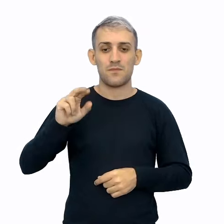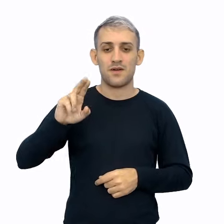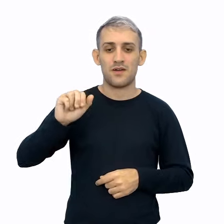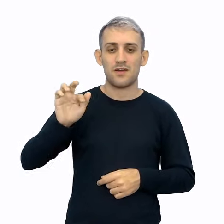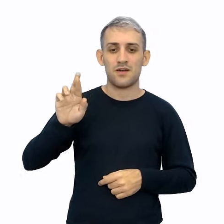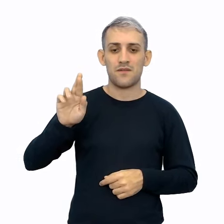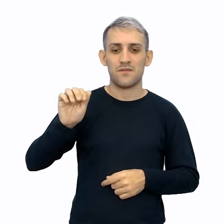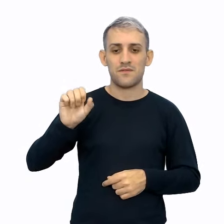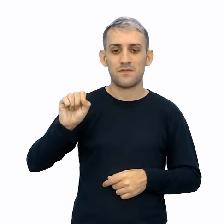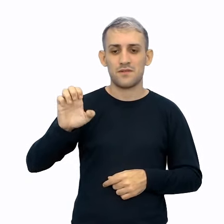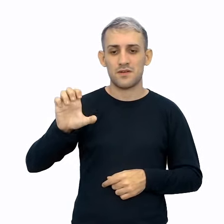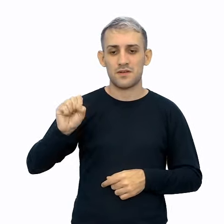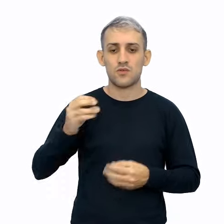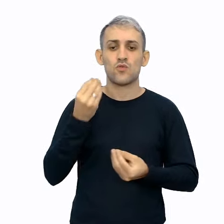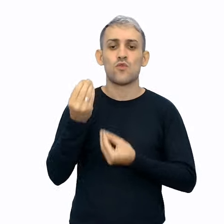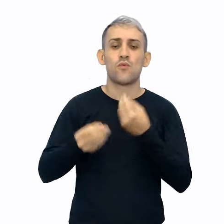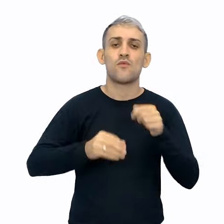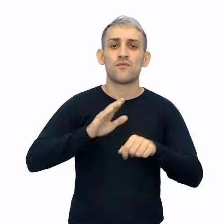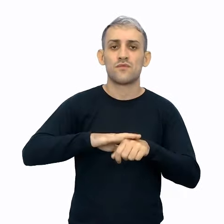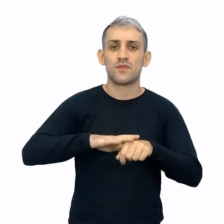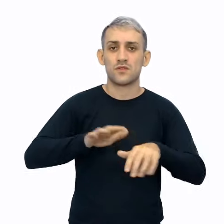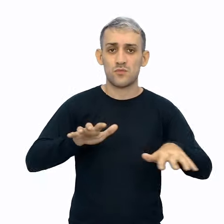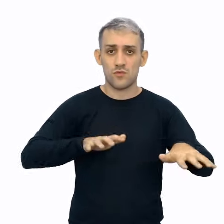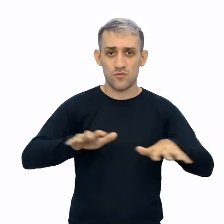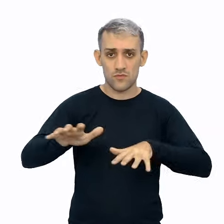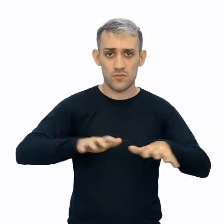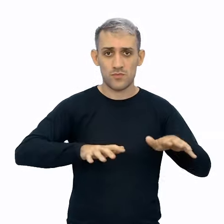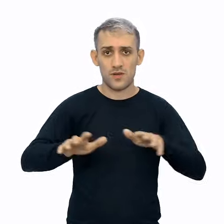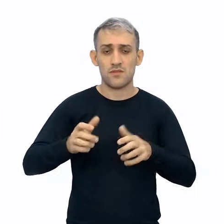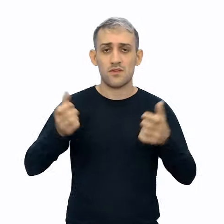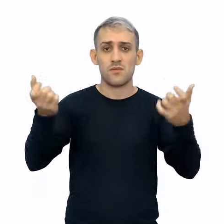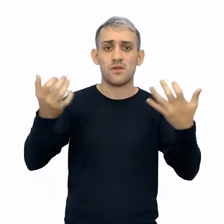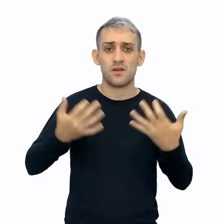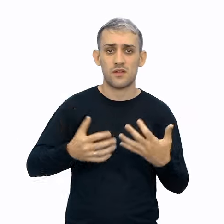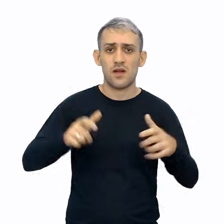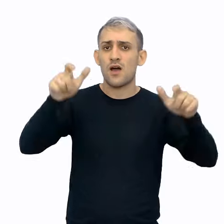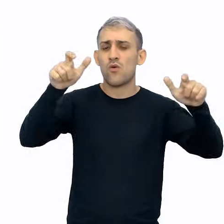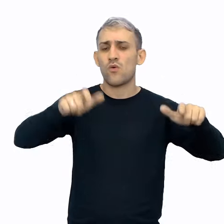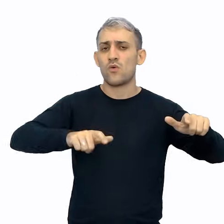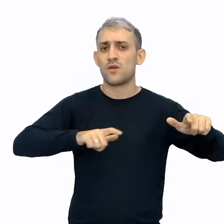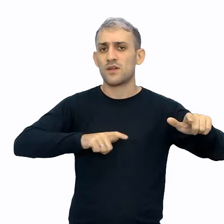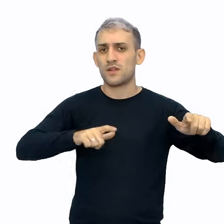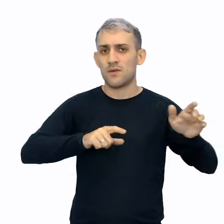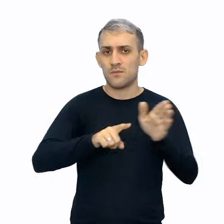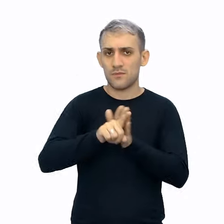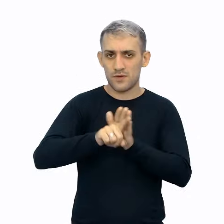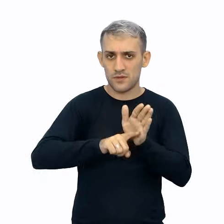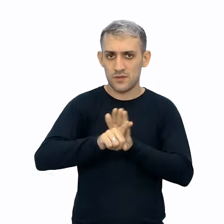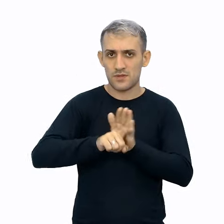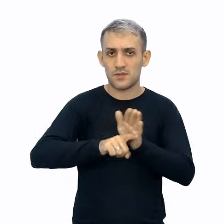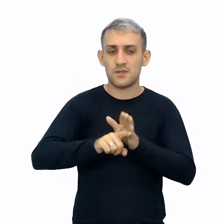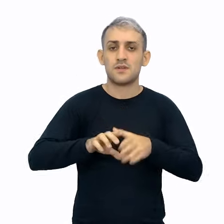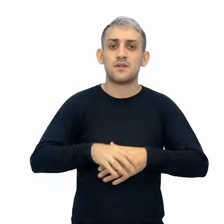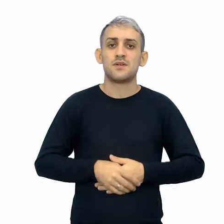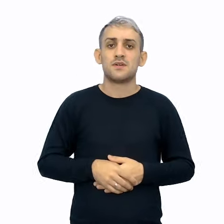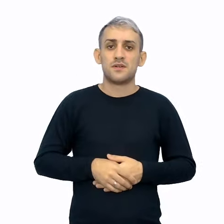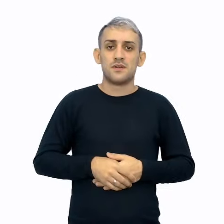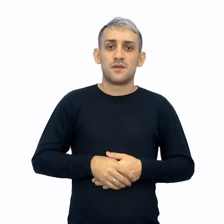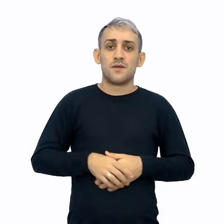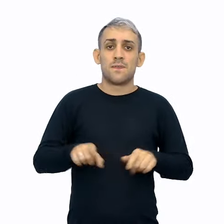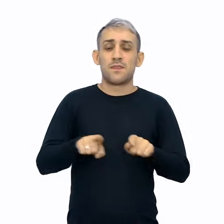fez esse movimento dessa situação dessas citações onde que ele elaborou essa pesquisa e os